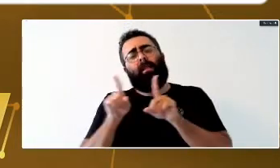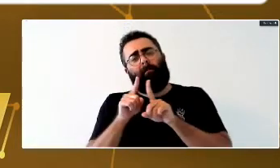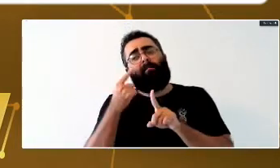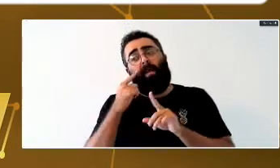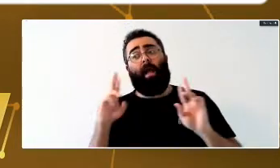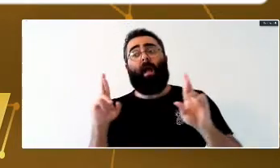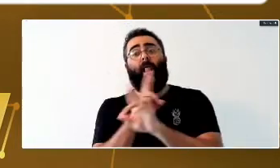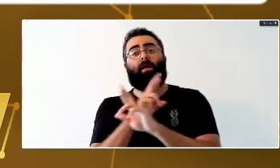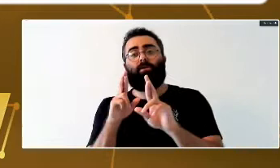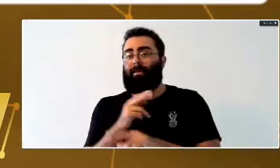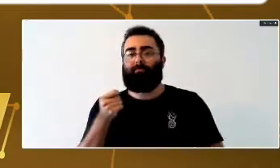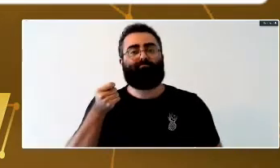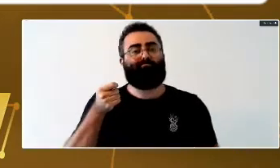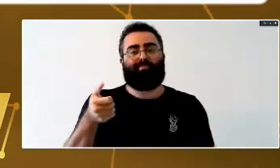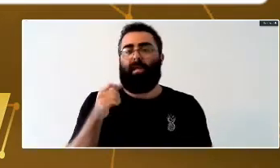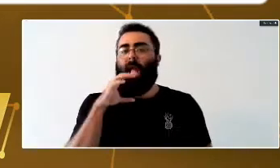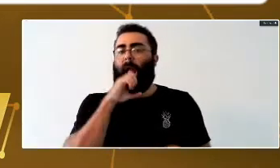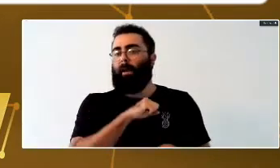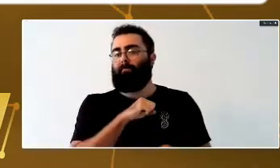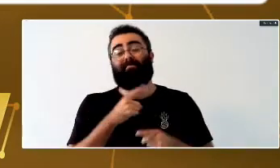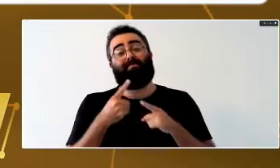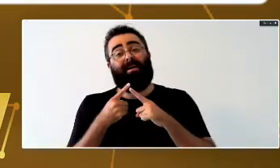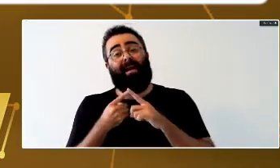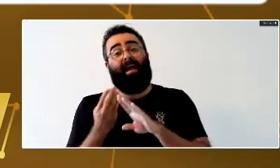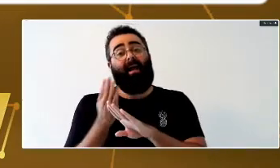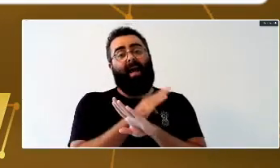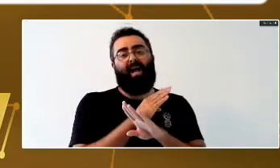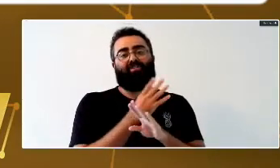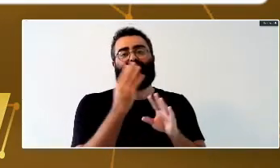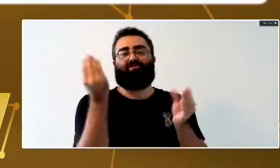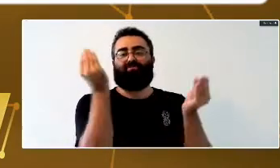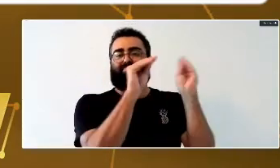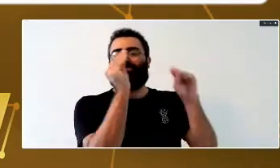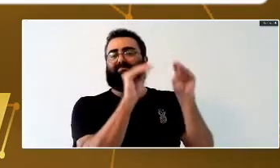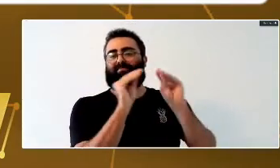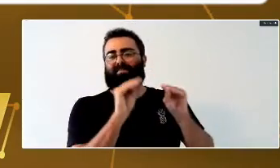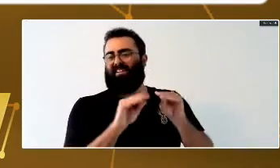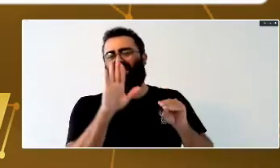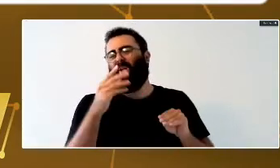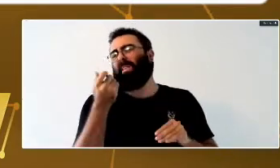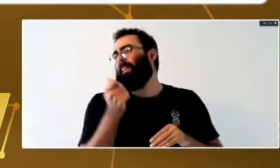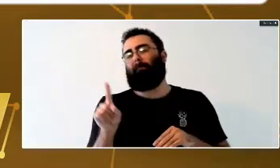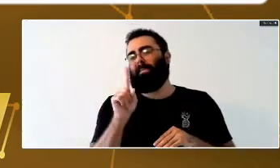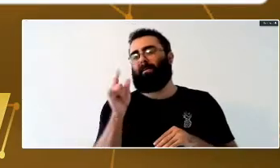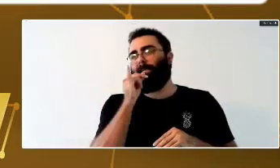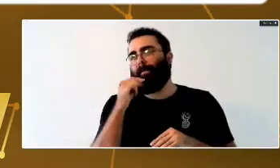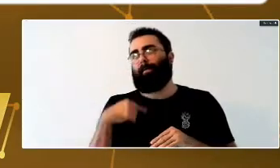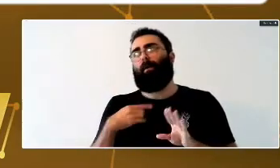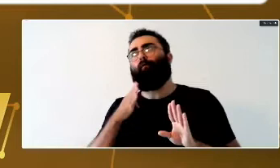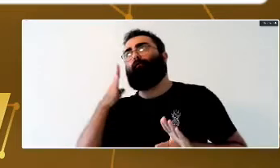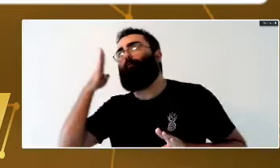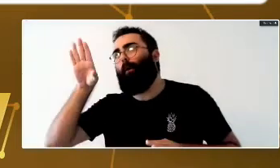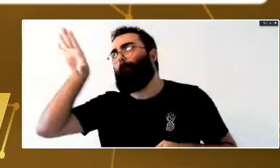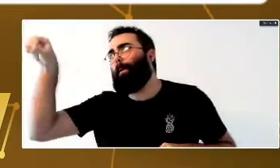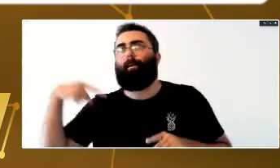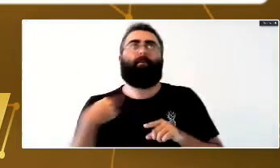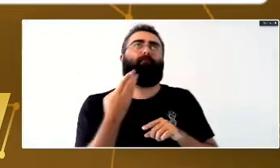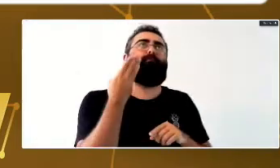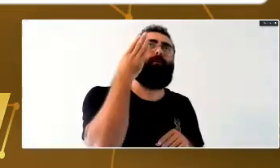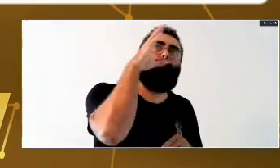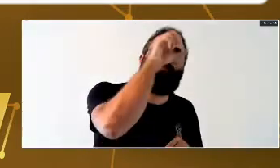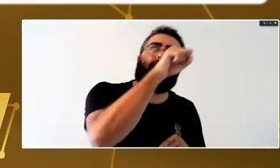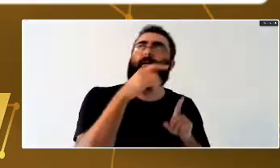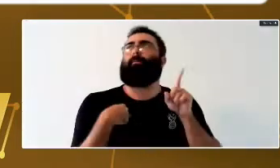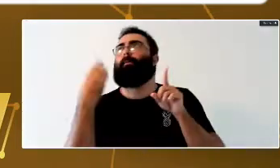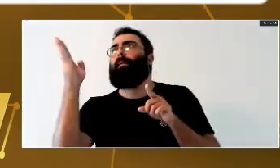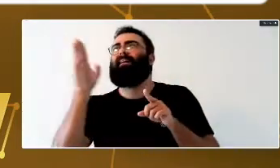forma instantânea, sem precisar estar migrando para vários repositórios de informação e sem precisar estar